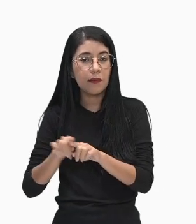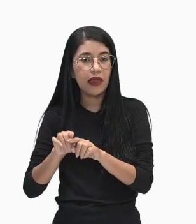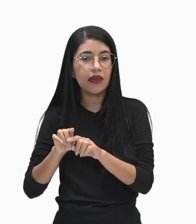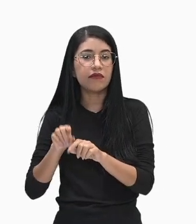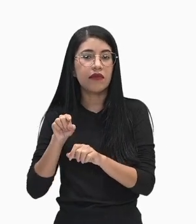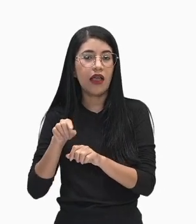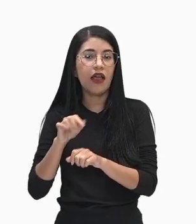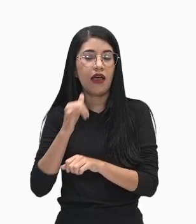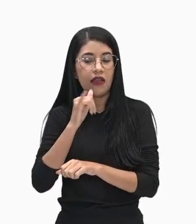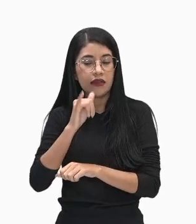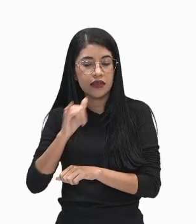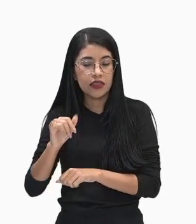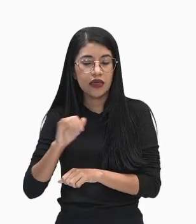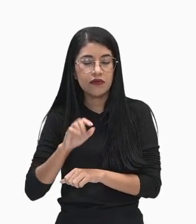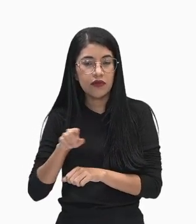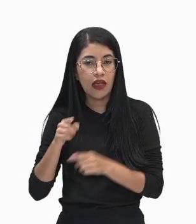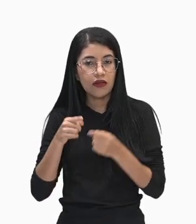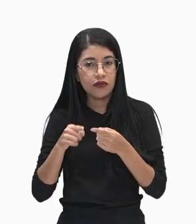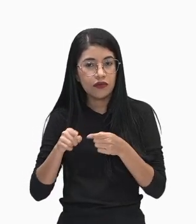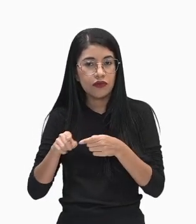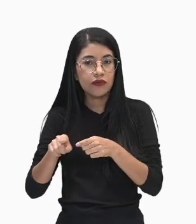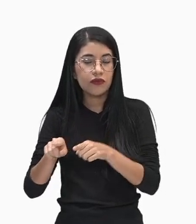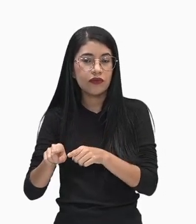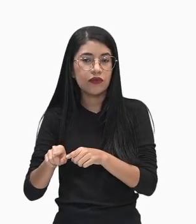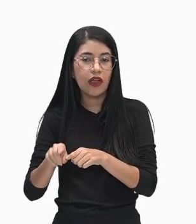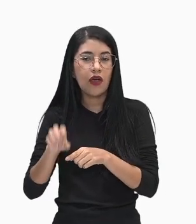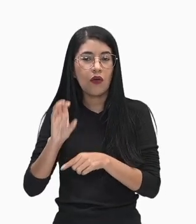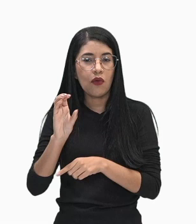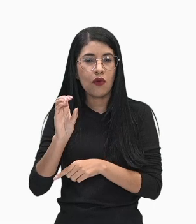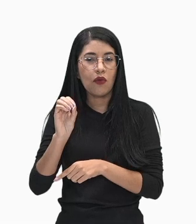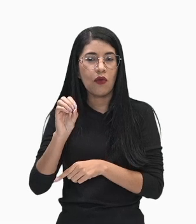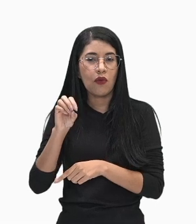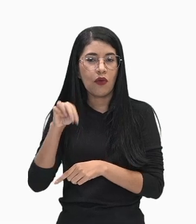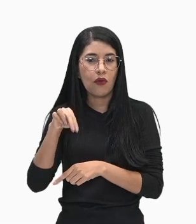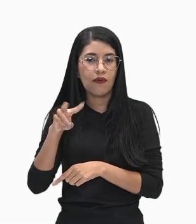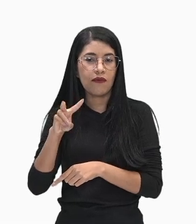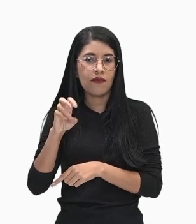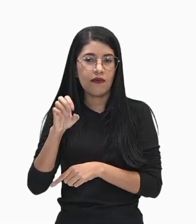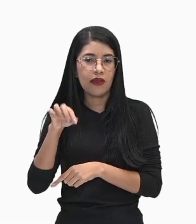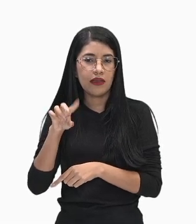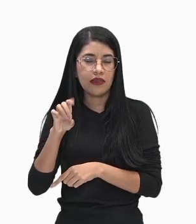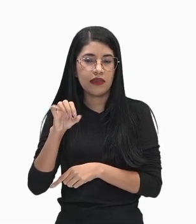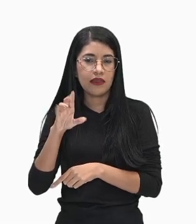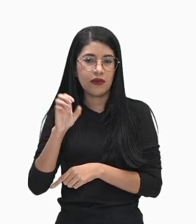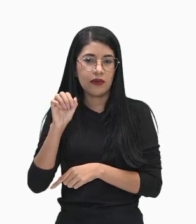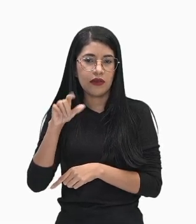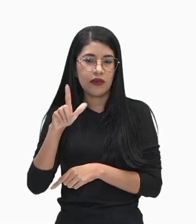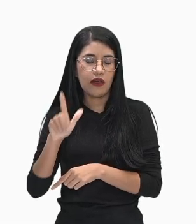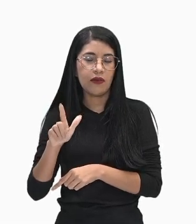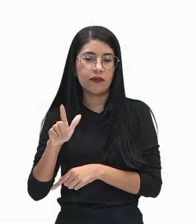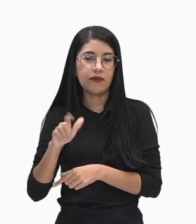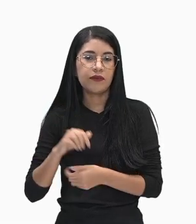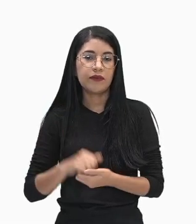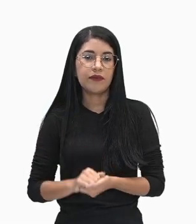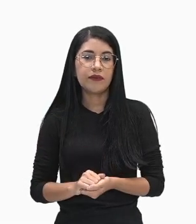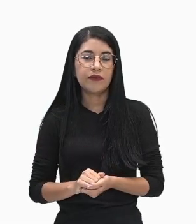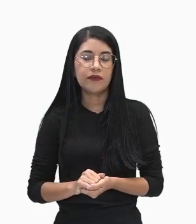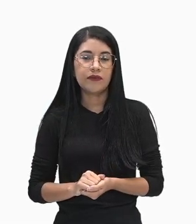aqui, ó. É o sentido convencional. No sentido convencional, a corrente elétrica se movimenta